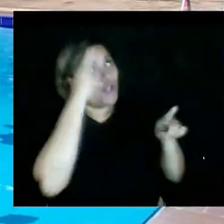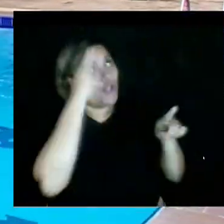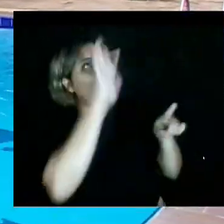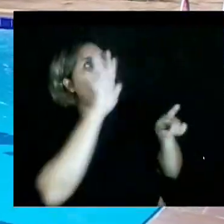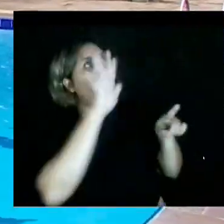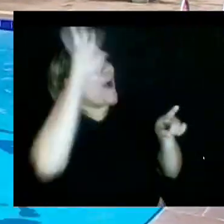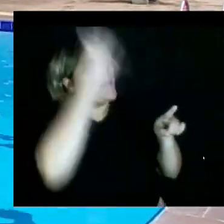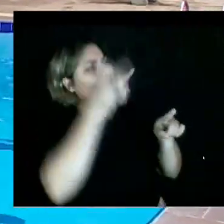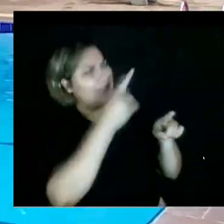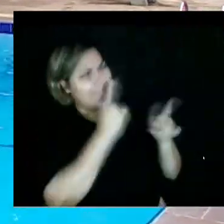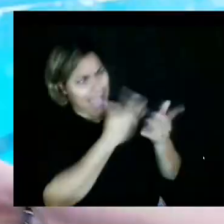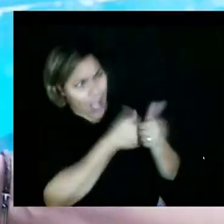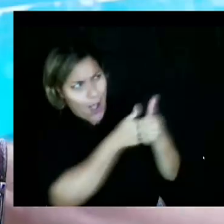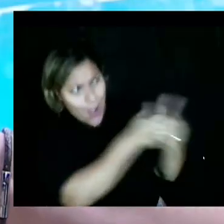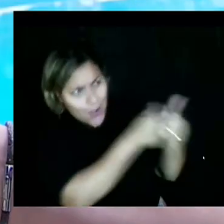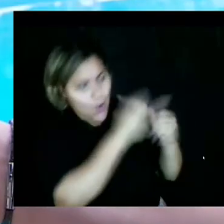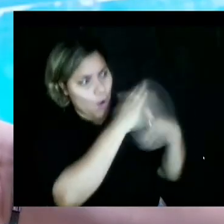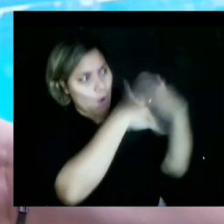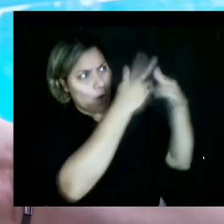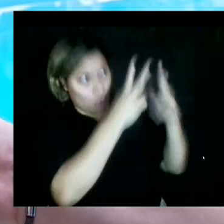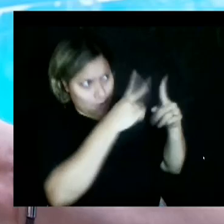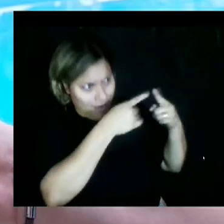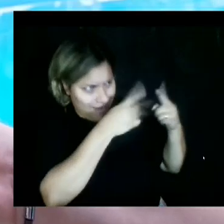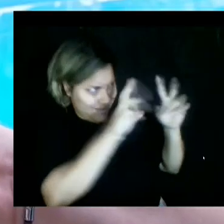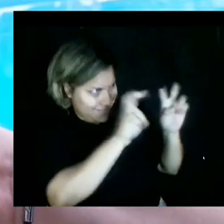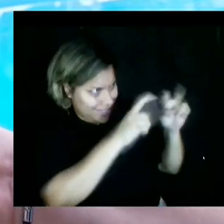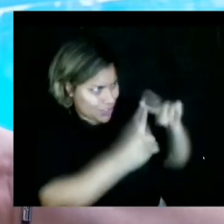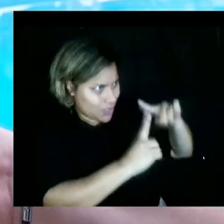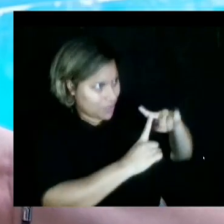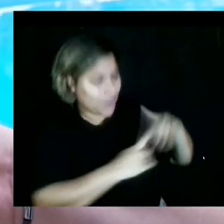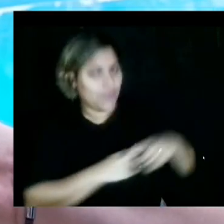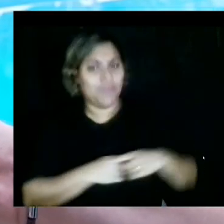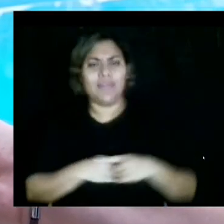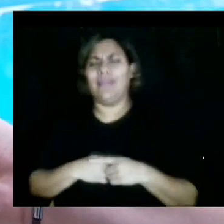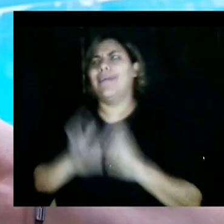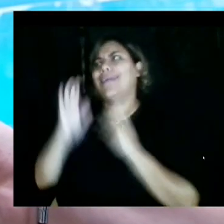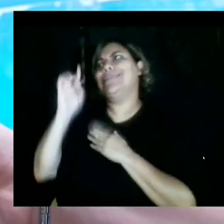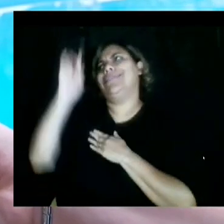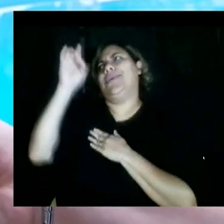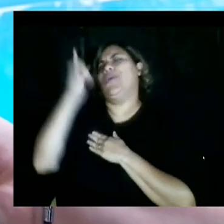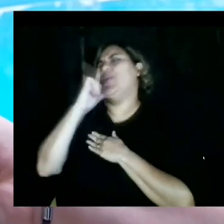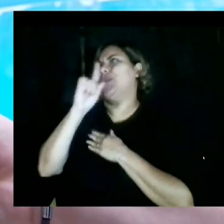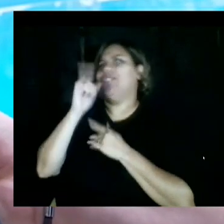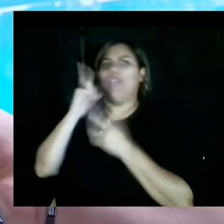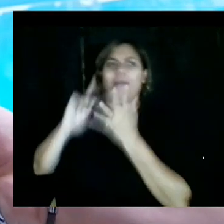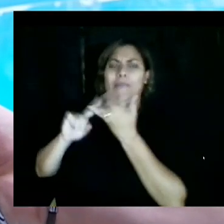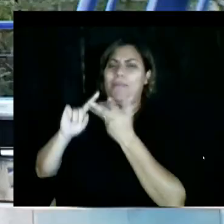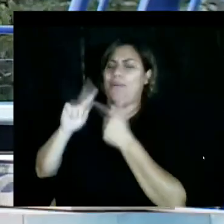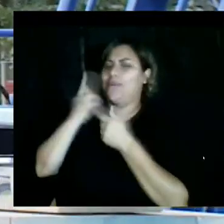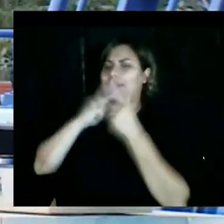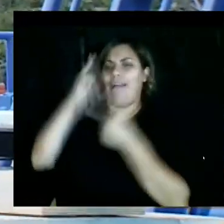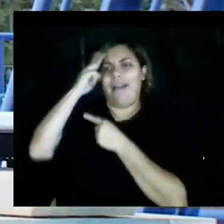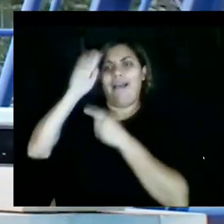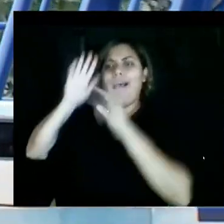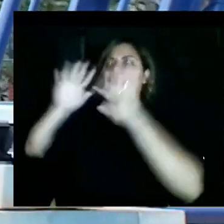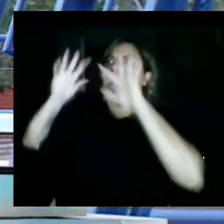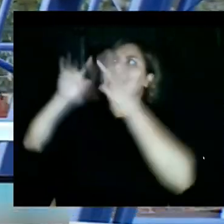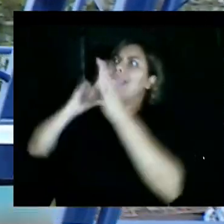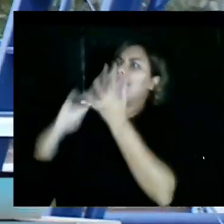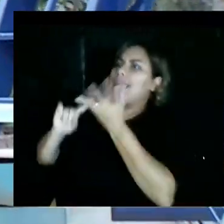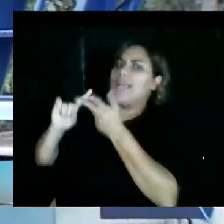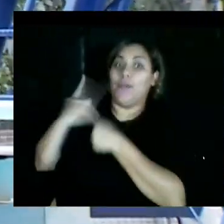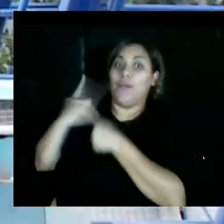nessa modalidade? Como que é? Ah, graças a Deus eu já consegui bastante sonhos que eu tive, né? Eu sou campeão